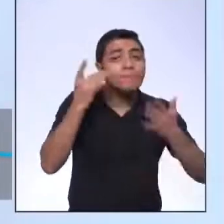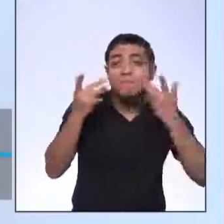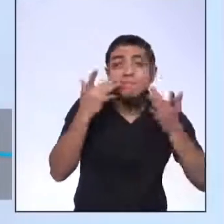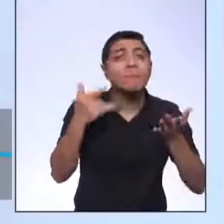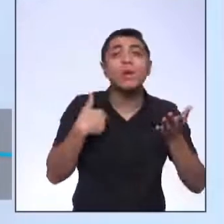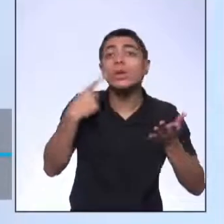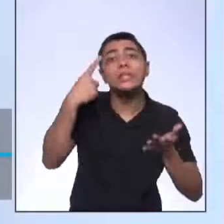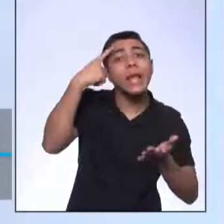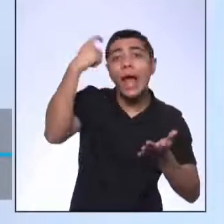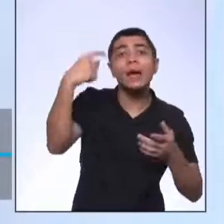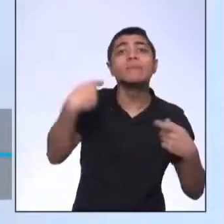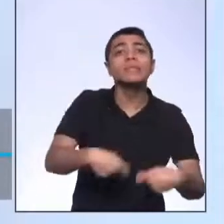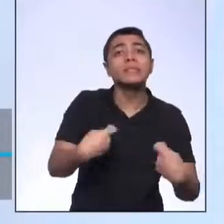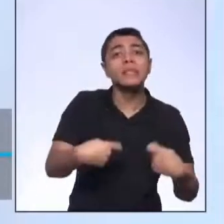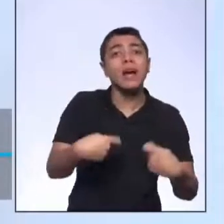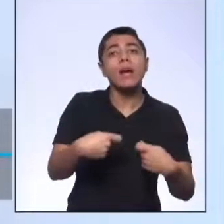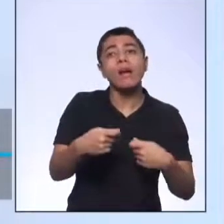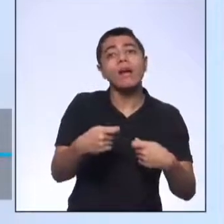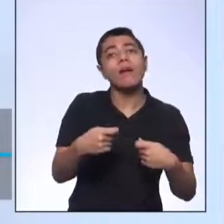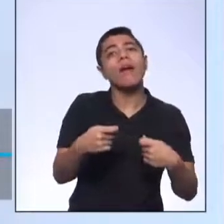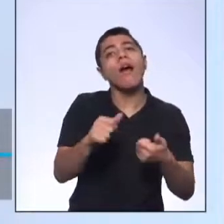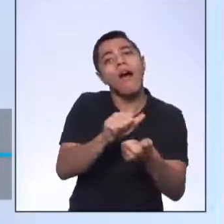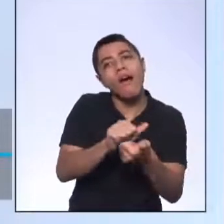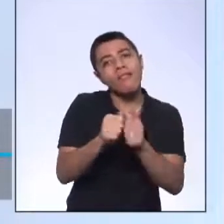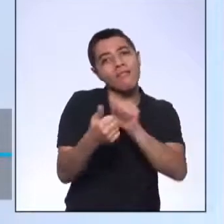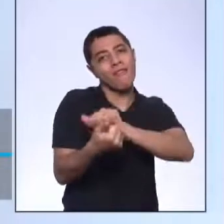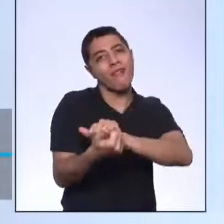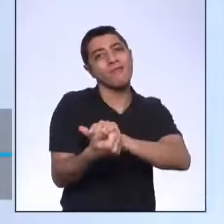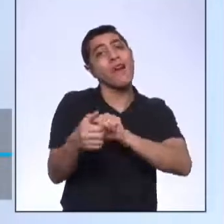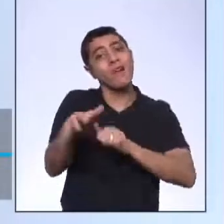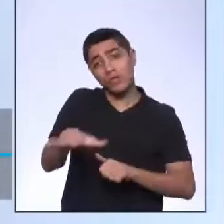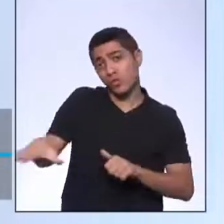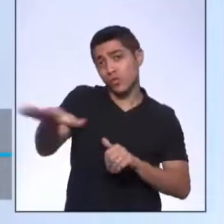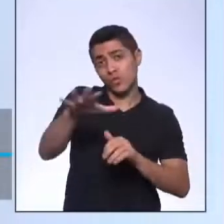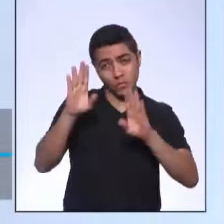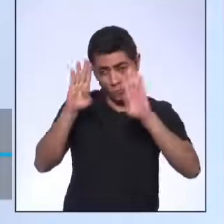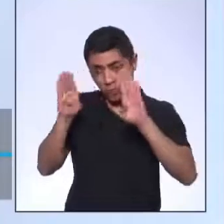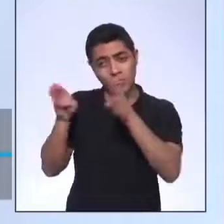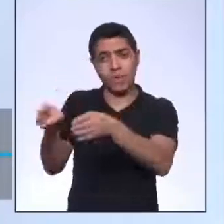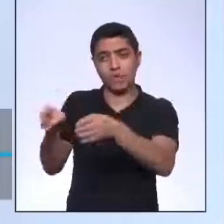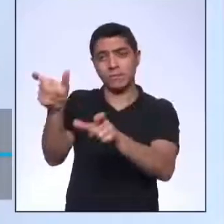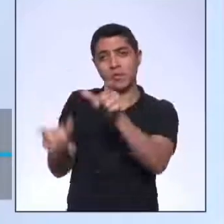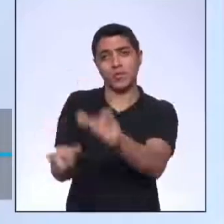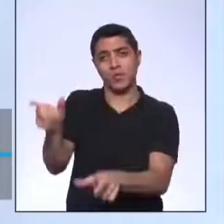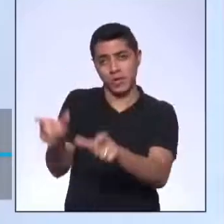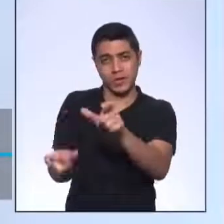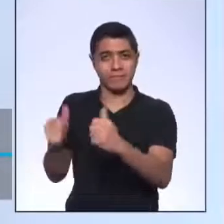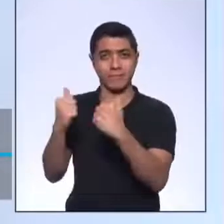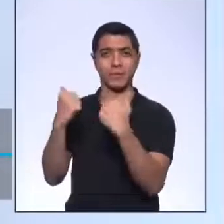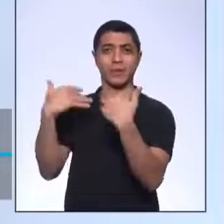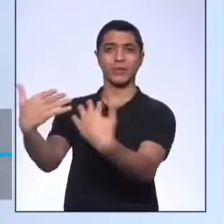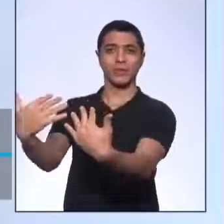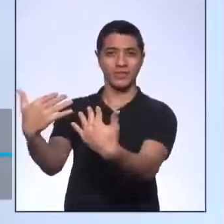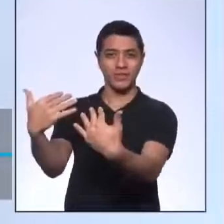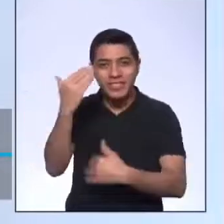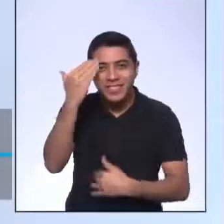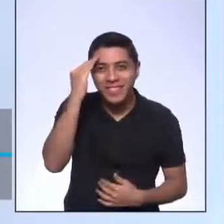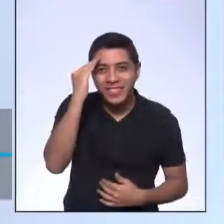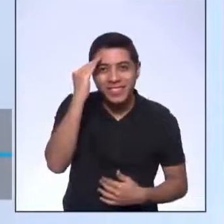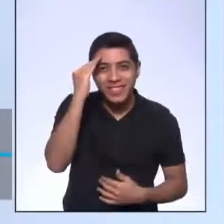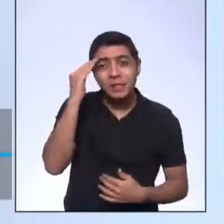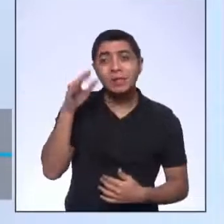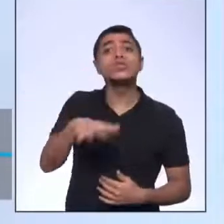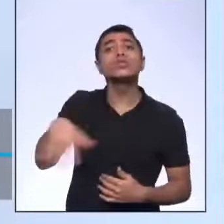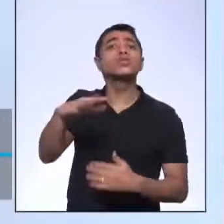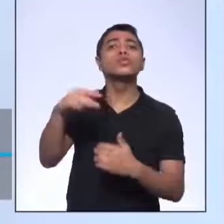realidade do meu público alvo então não tem como eu fazer um espetáculo de dança sem pensar como que eu vou atingir o